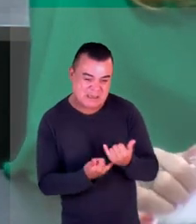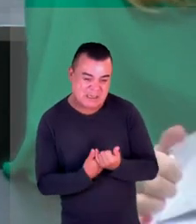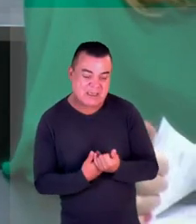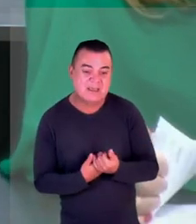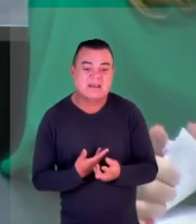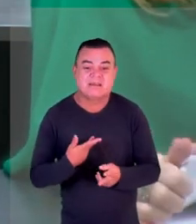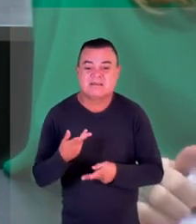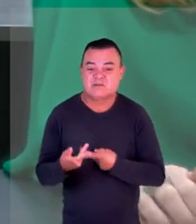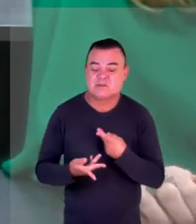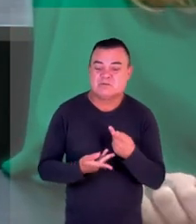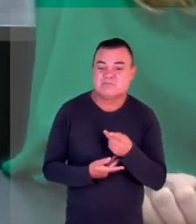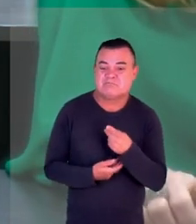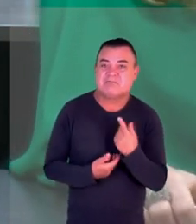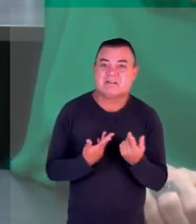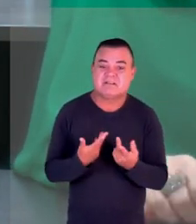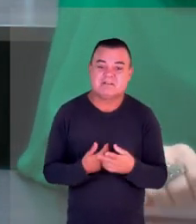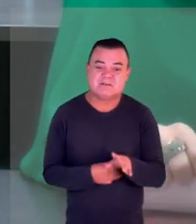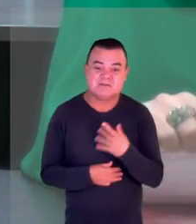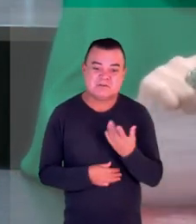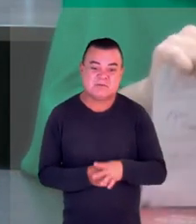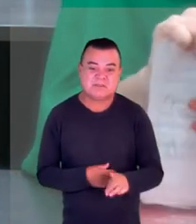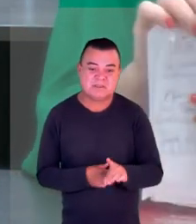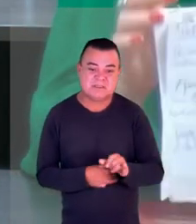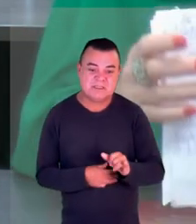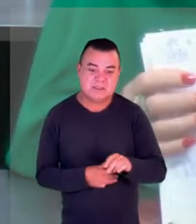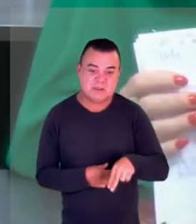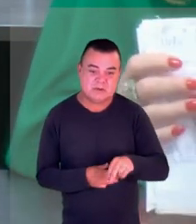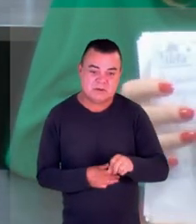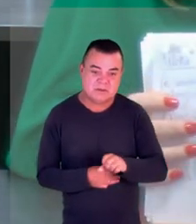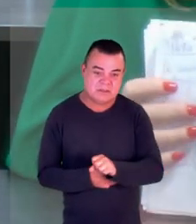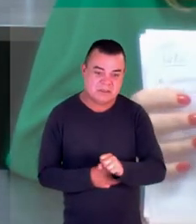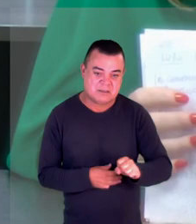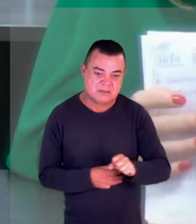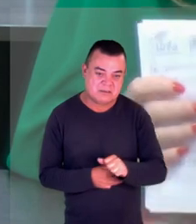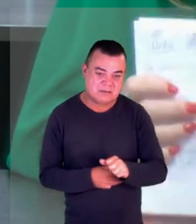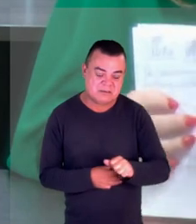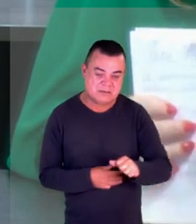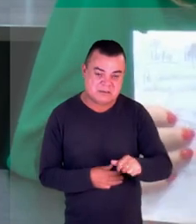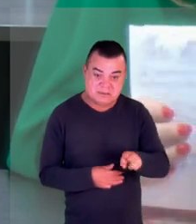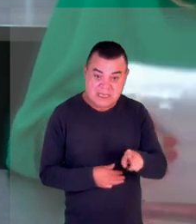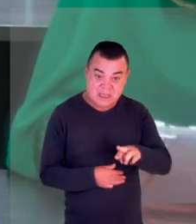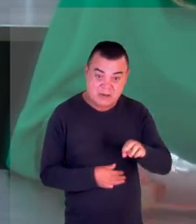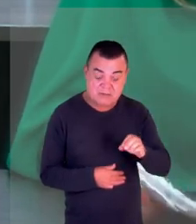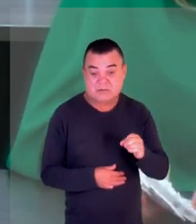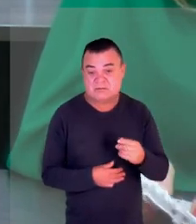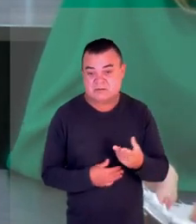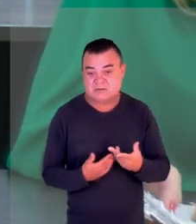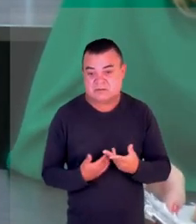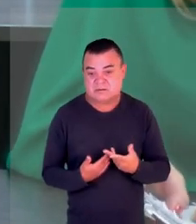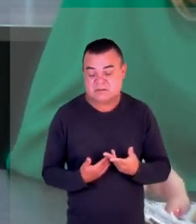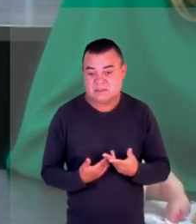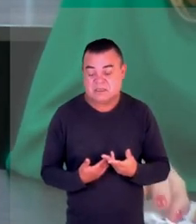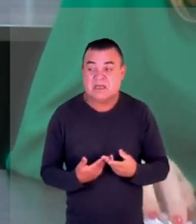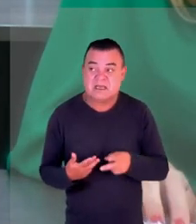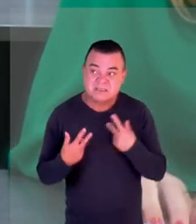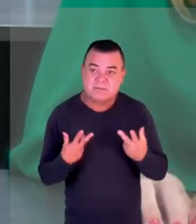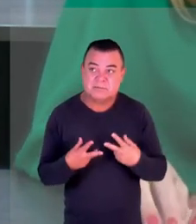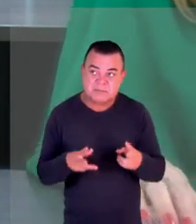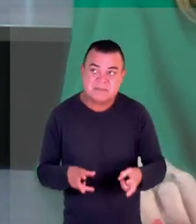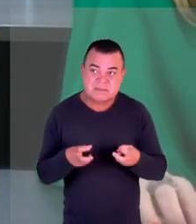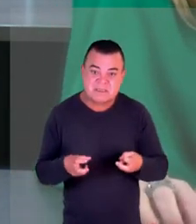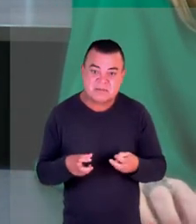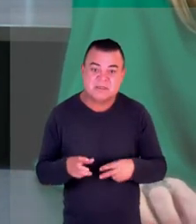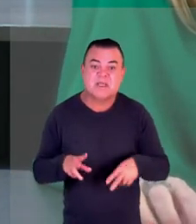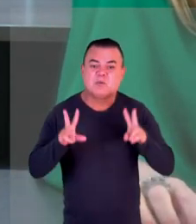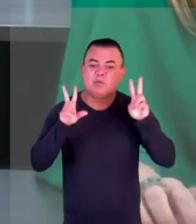porque né a gente termina eh vendo que é ainda um tema novo né porque a gente sai